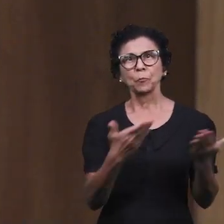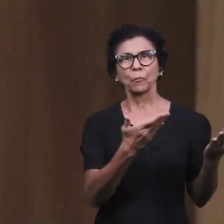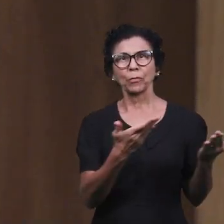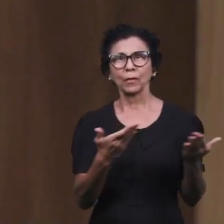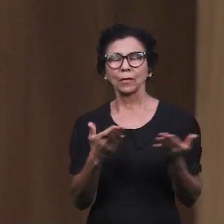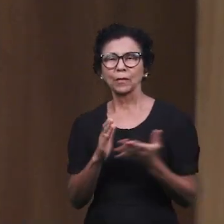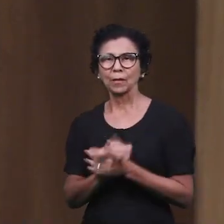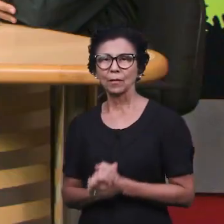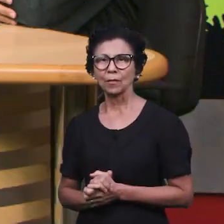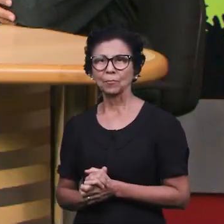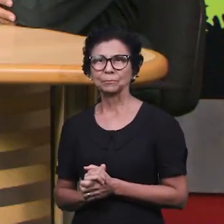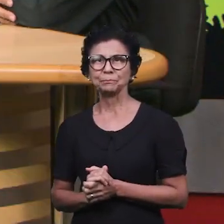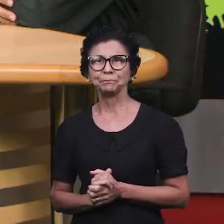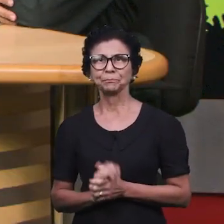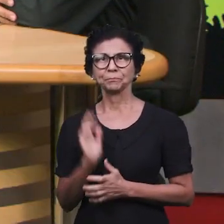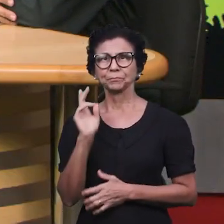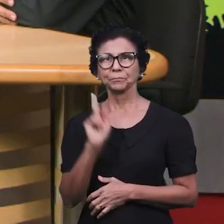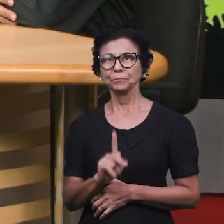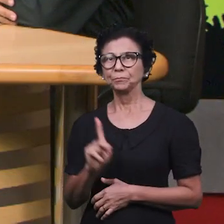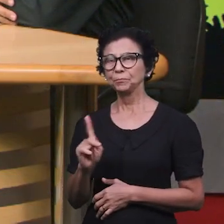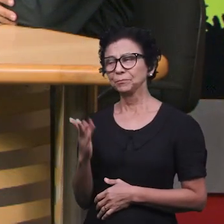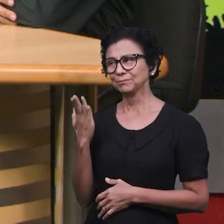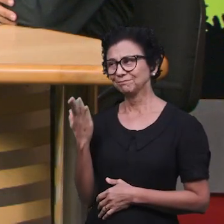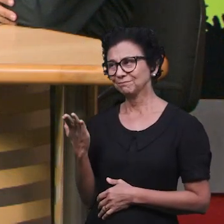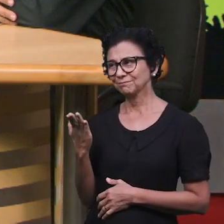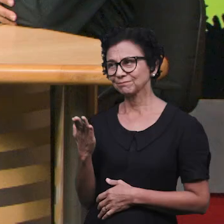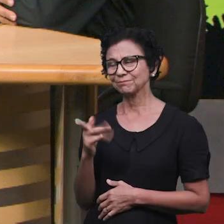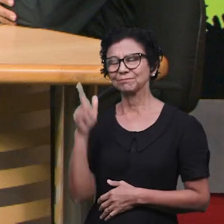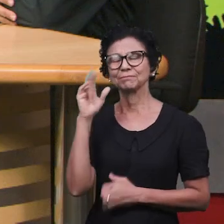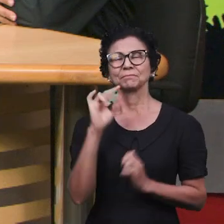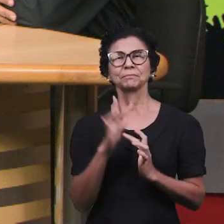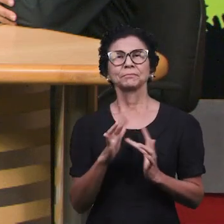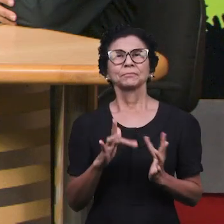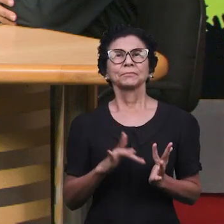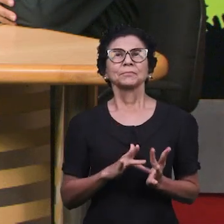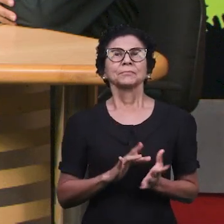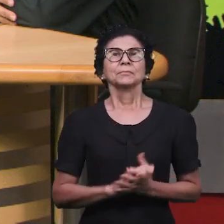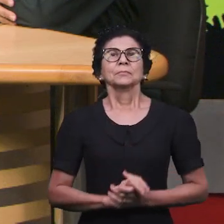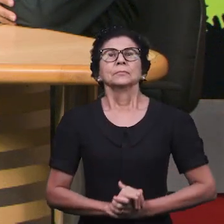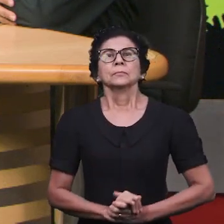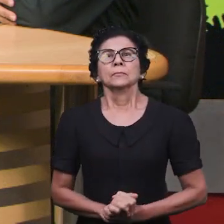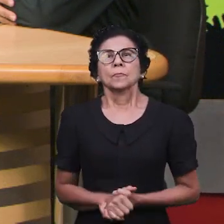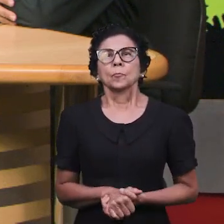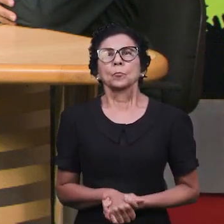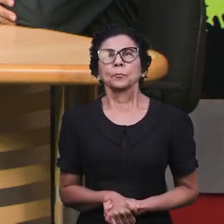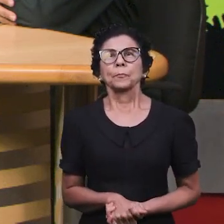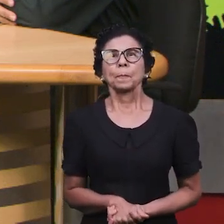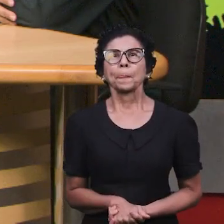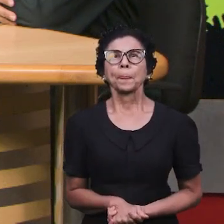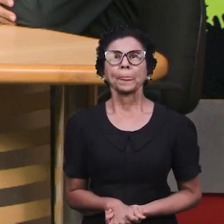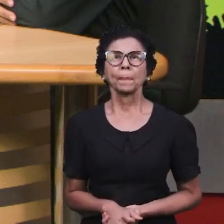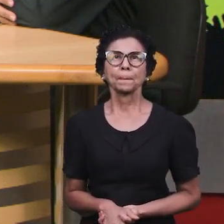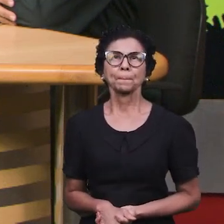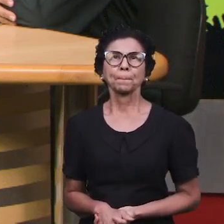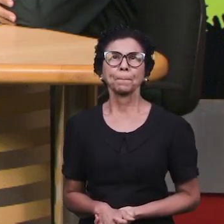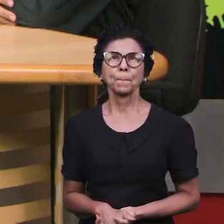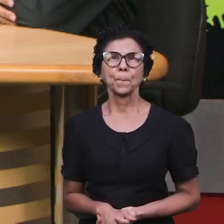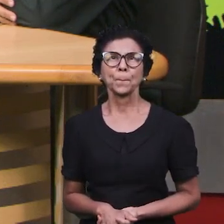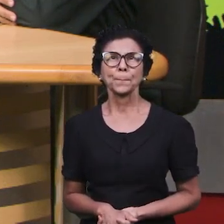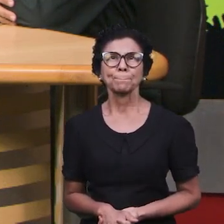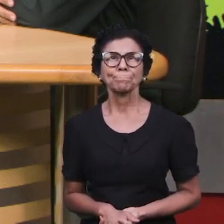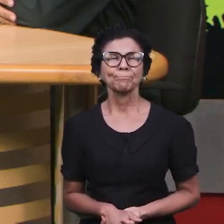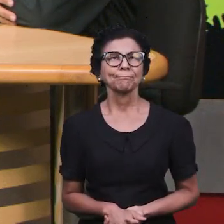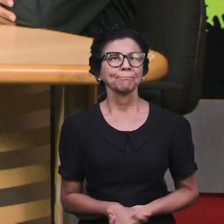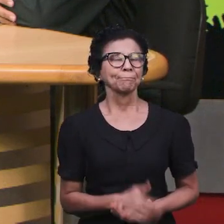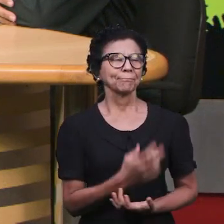a minha querida amiga, professora Fernanda Becalha. Paz do Senhor, Fernanda. Paz do Senhor, Késia. As meninas, Jaqueline,